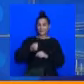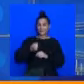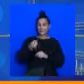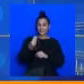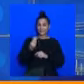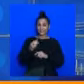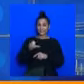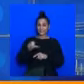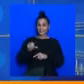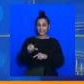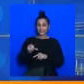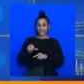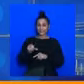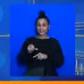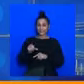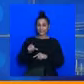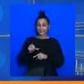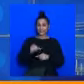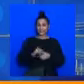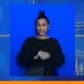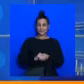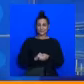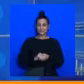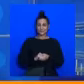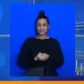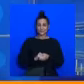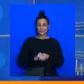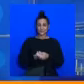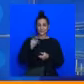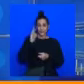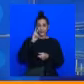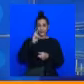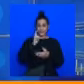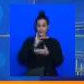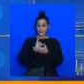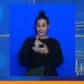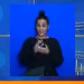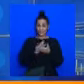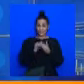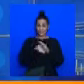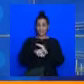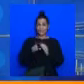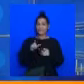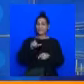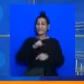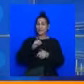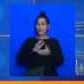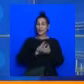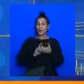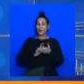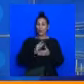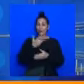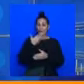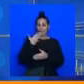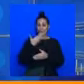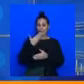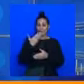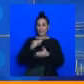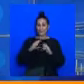número 39. Laranja, 39. Lembrando, na sequência da Lotomania tem Loto